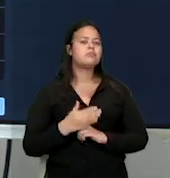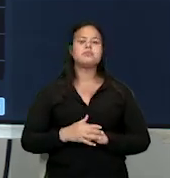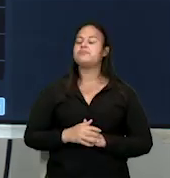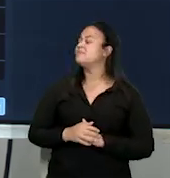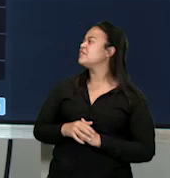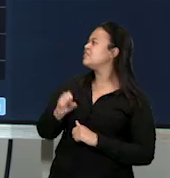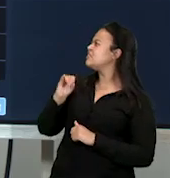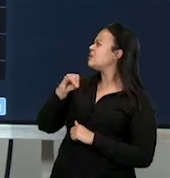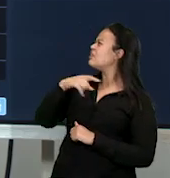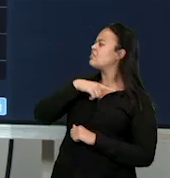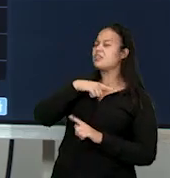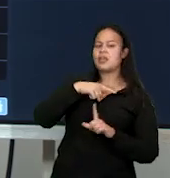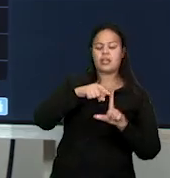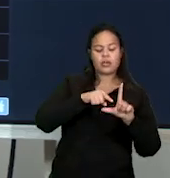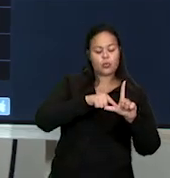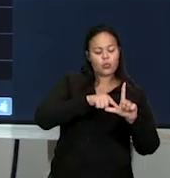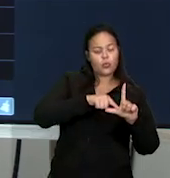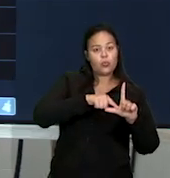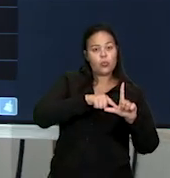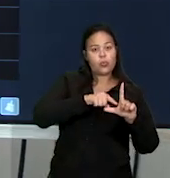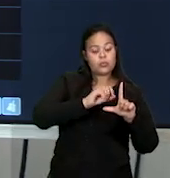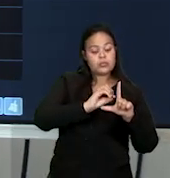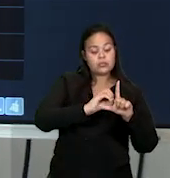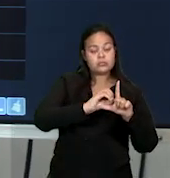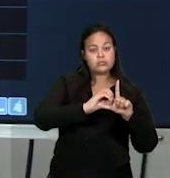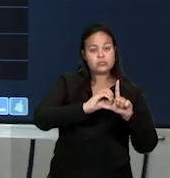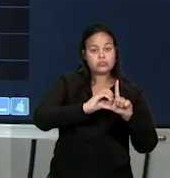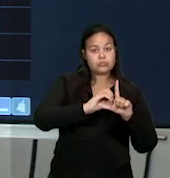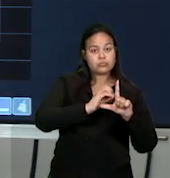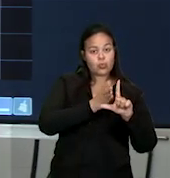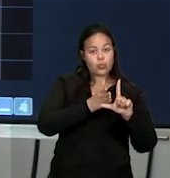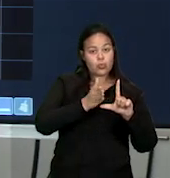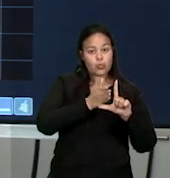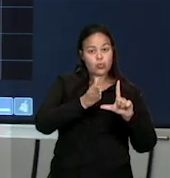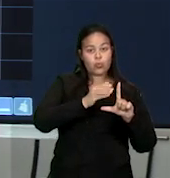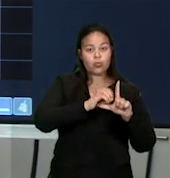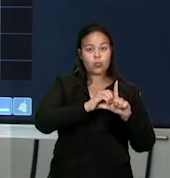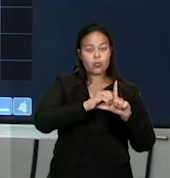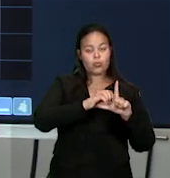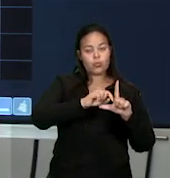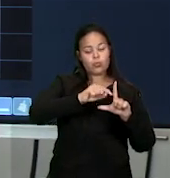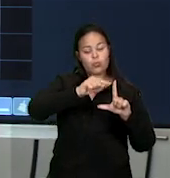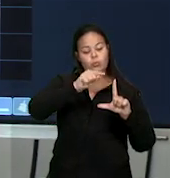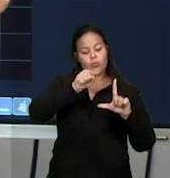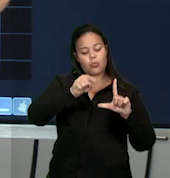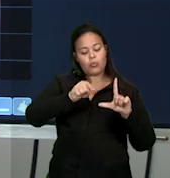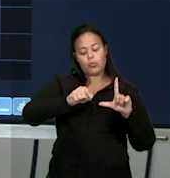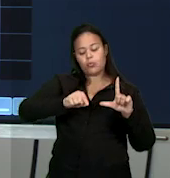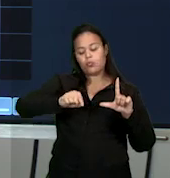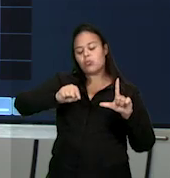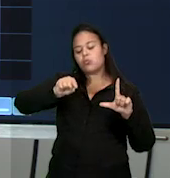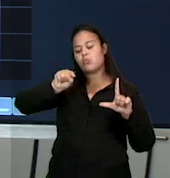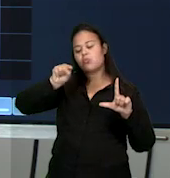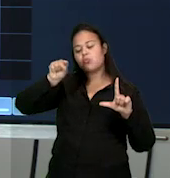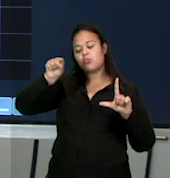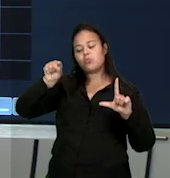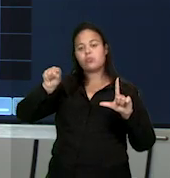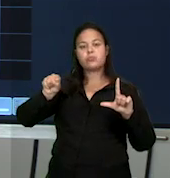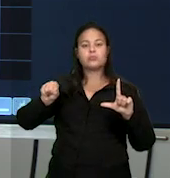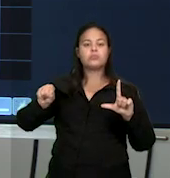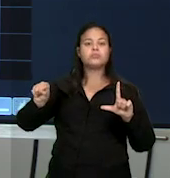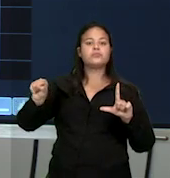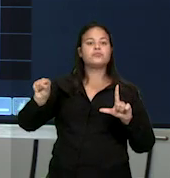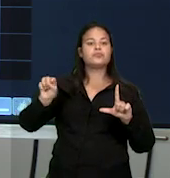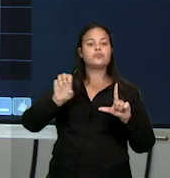estiver começando aqui no zero, não é? Começando no zero, e ele fazendo essa onda aqui no eixo,